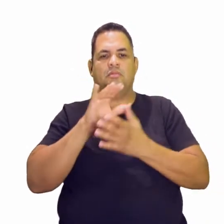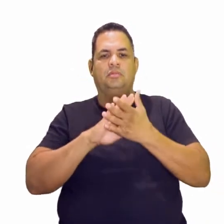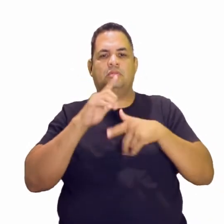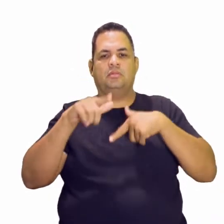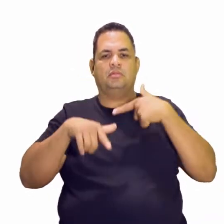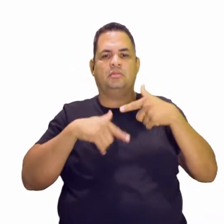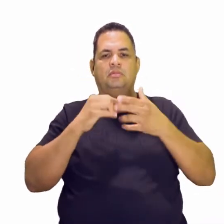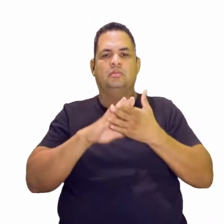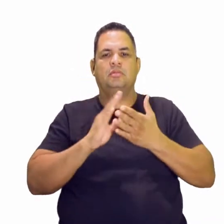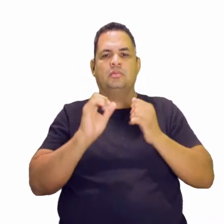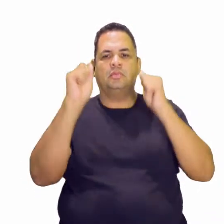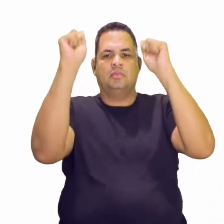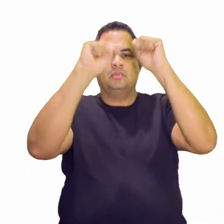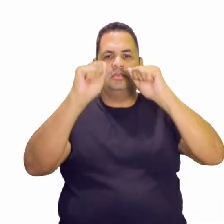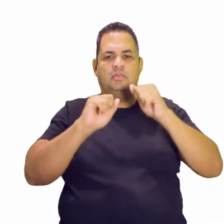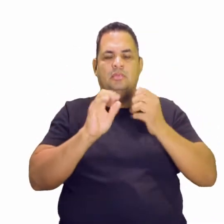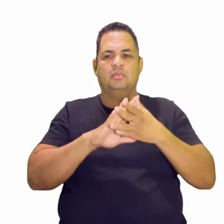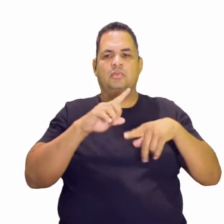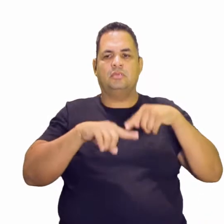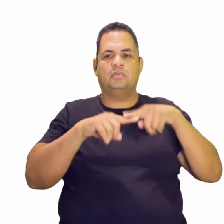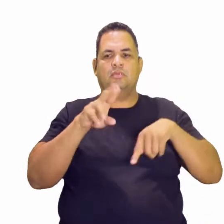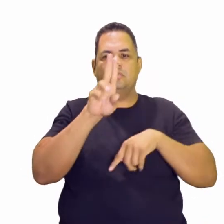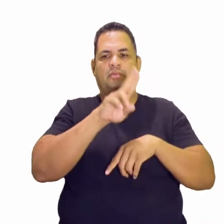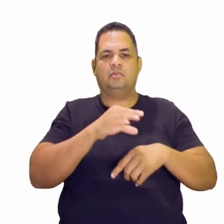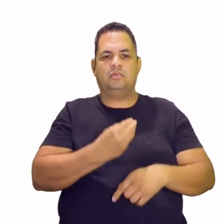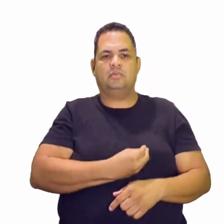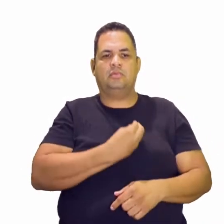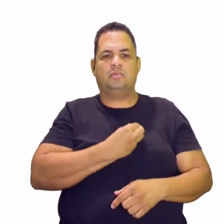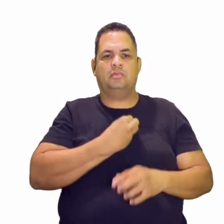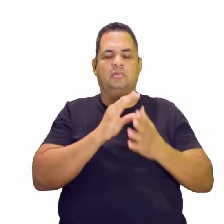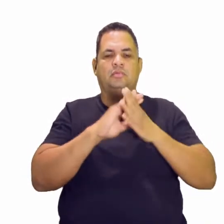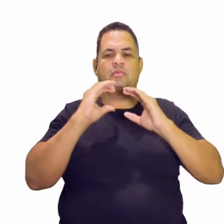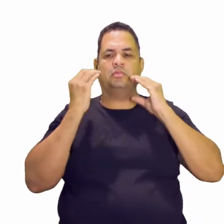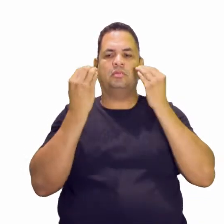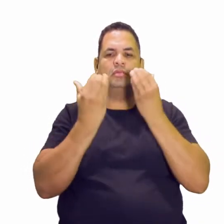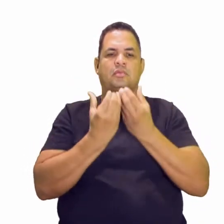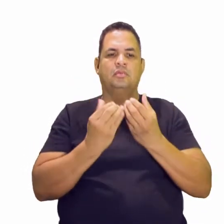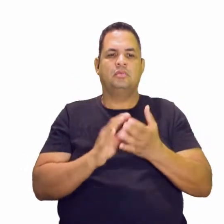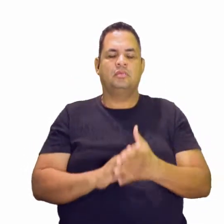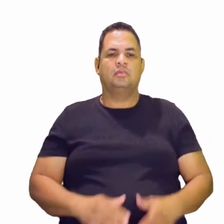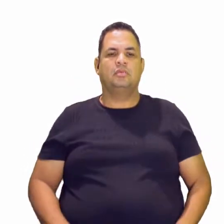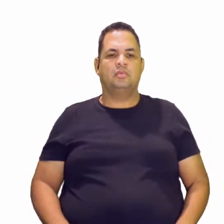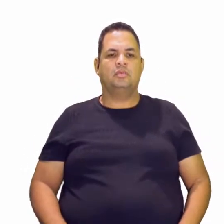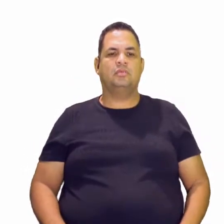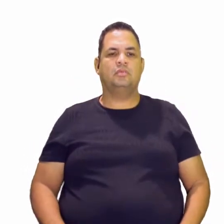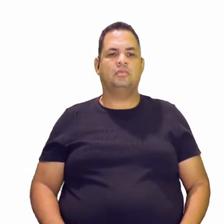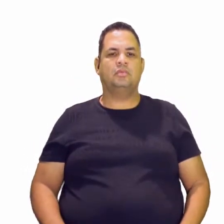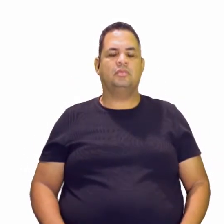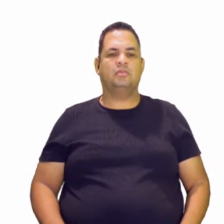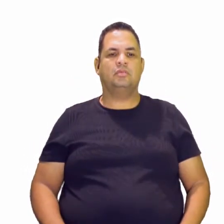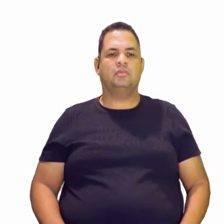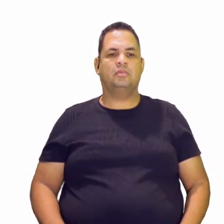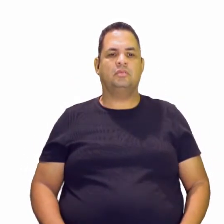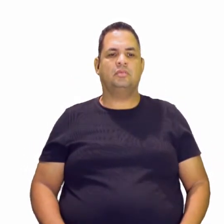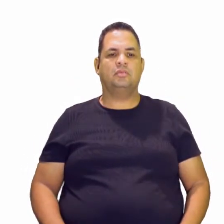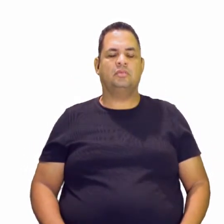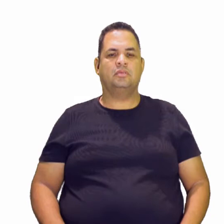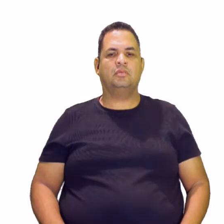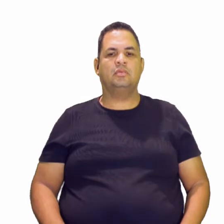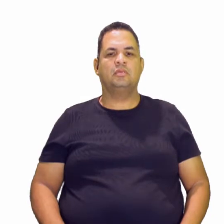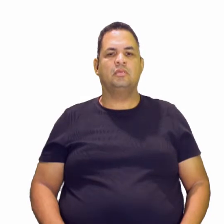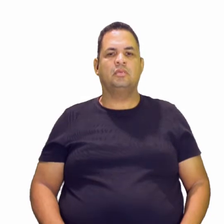e utensílios que são utilizados na vida diária das comunidades? Então, estudantes, vamos logo para